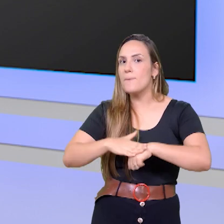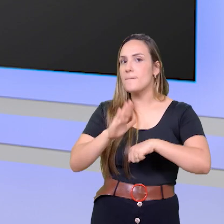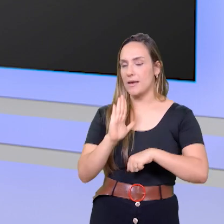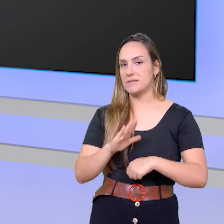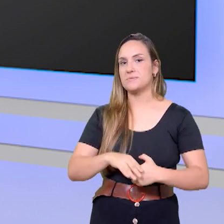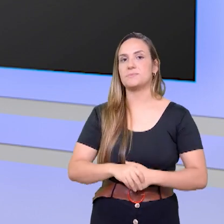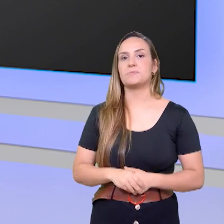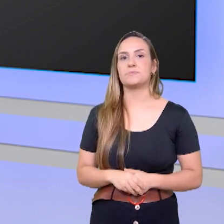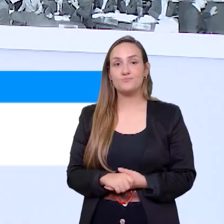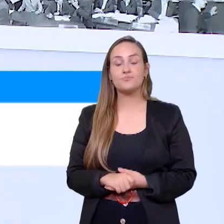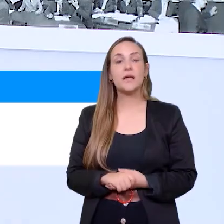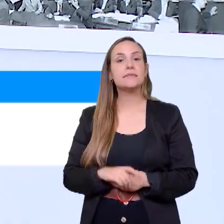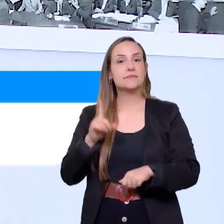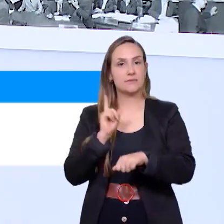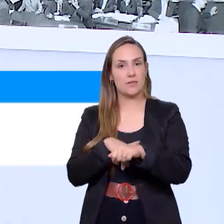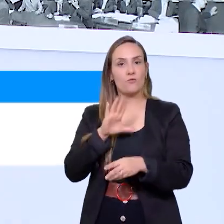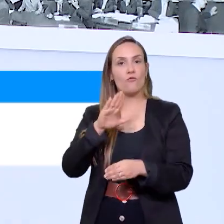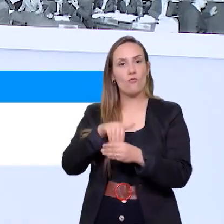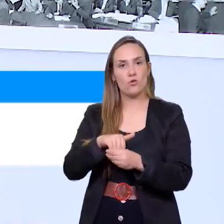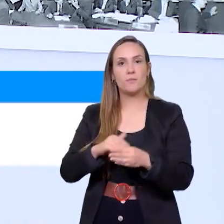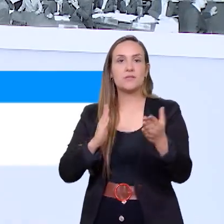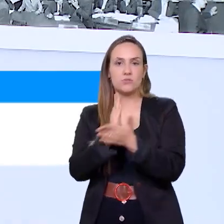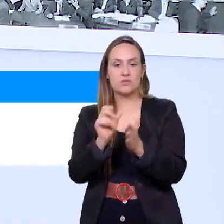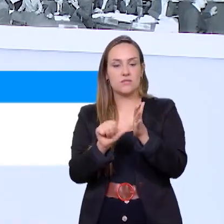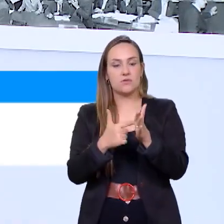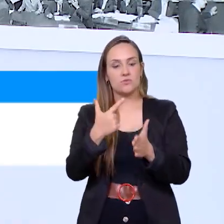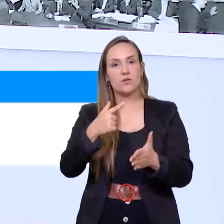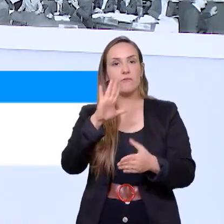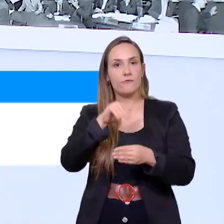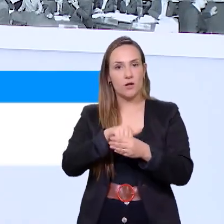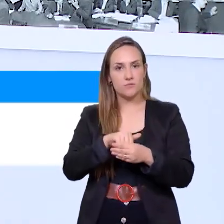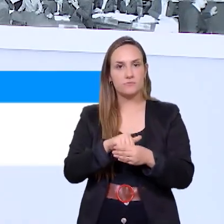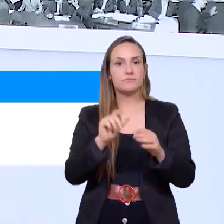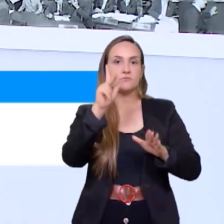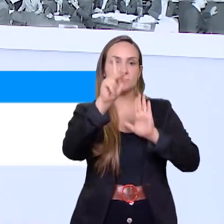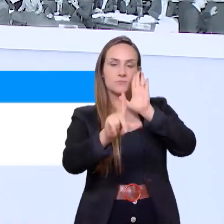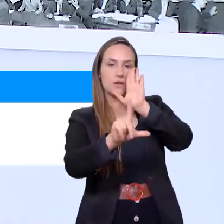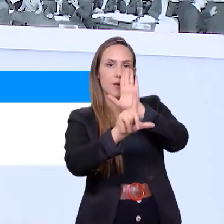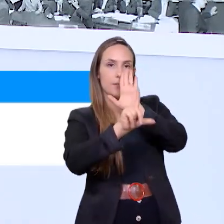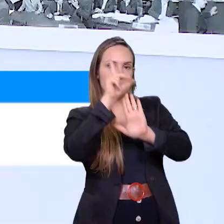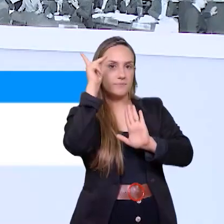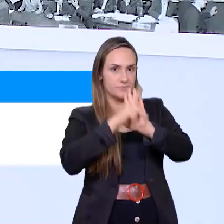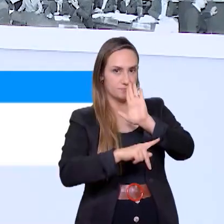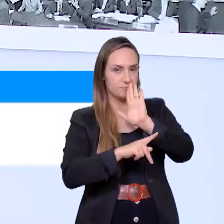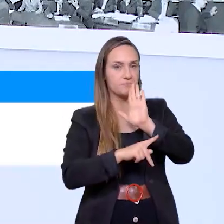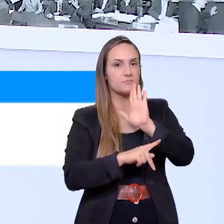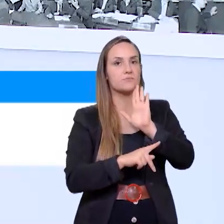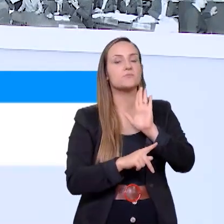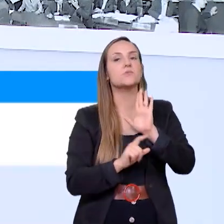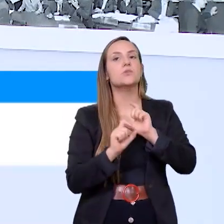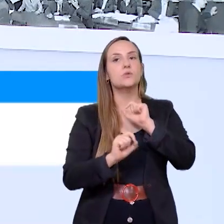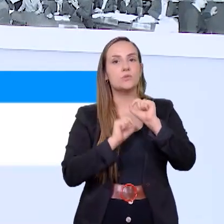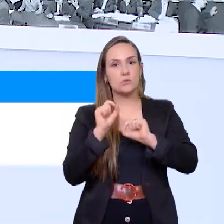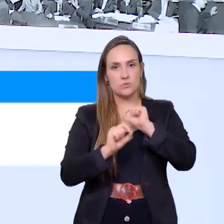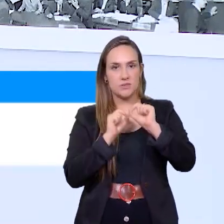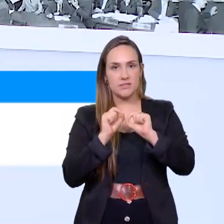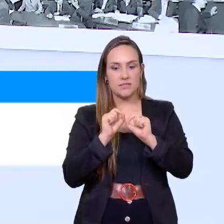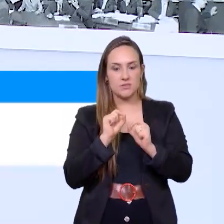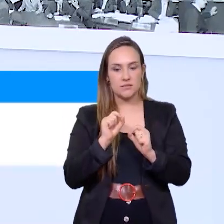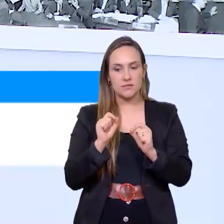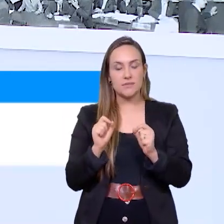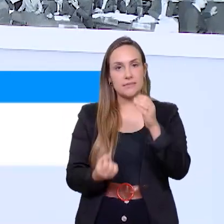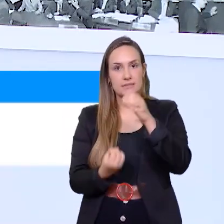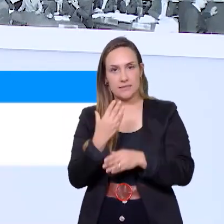mais informações. Na ordem do dia foi aprovado em segunda votação o projeto de lei do Executivo que institui a